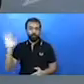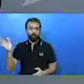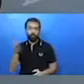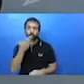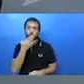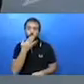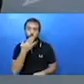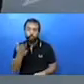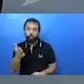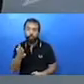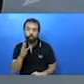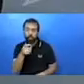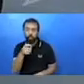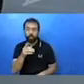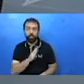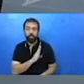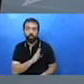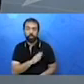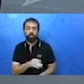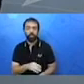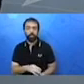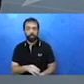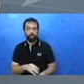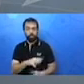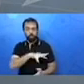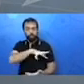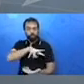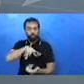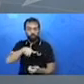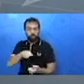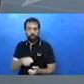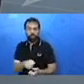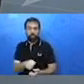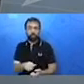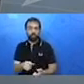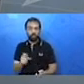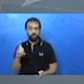alunos, pais e professores, tá? Fiquem todos com Deus e até a próxima aula.